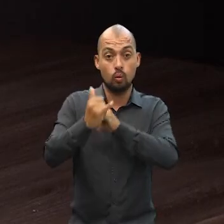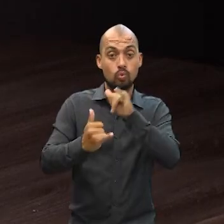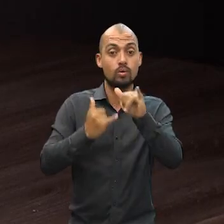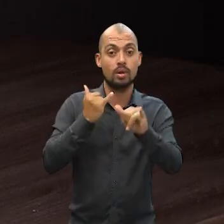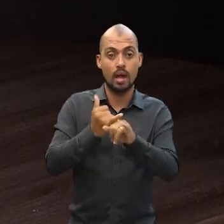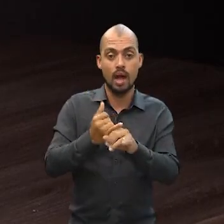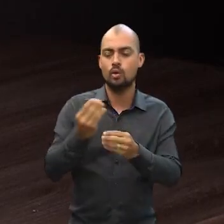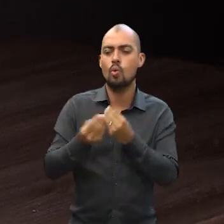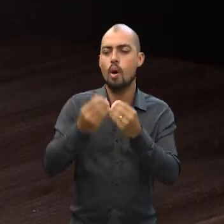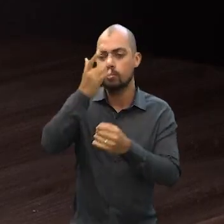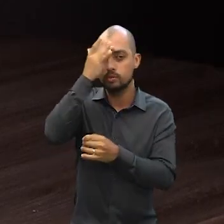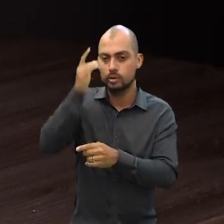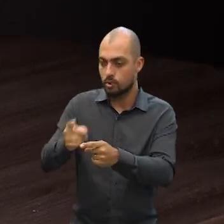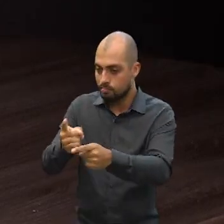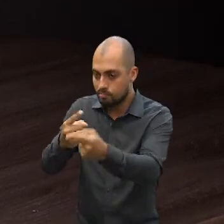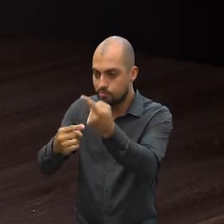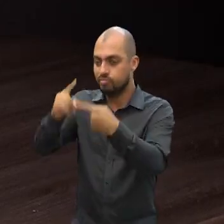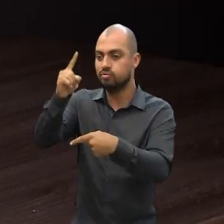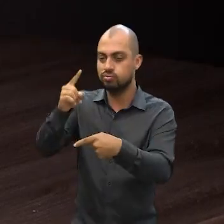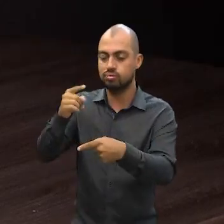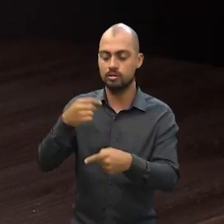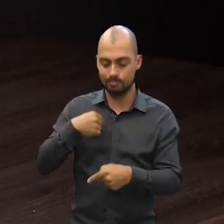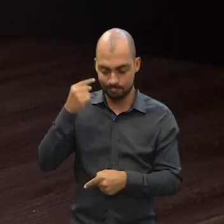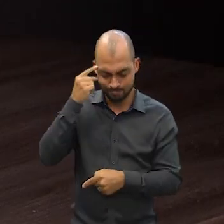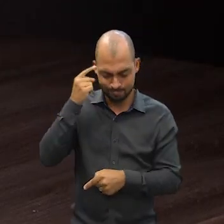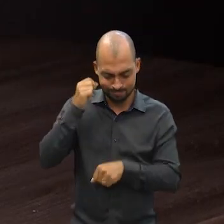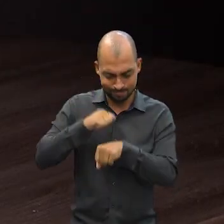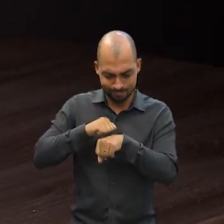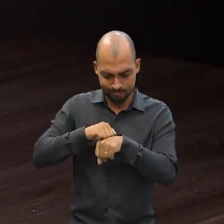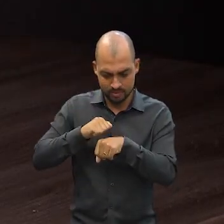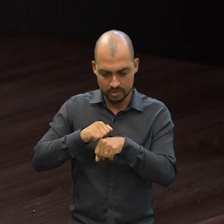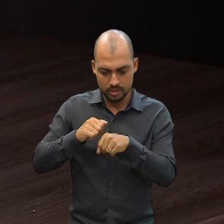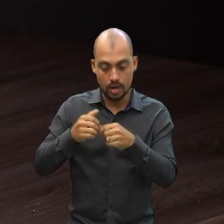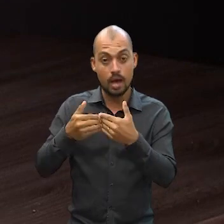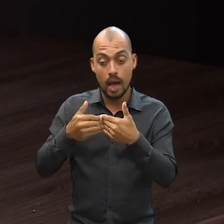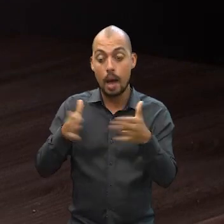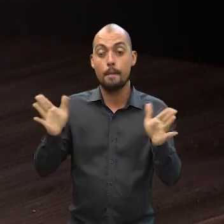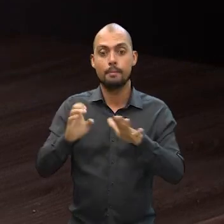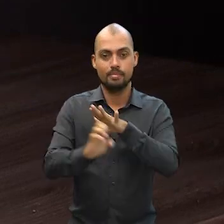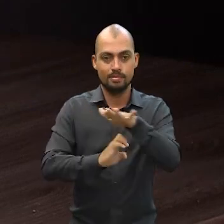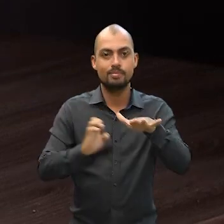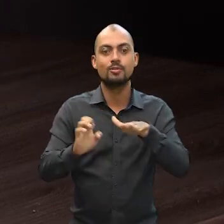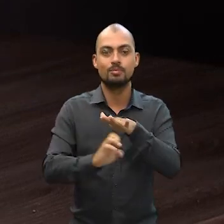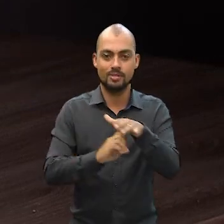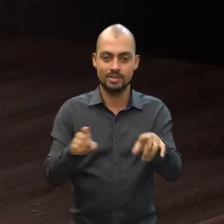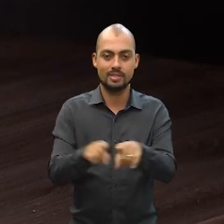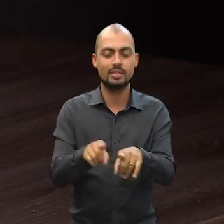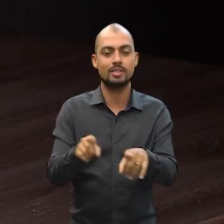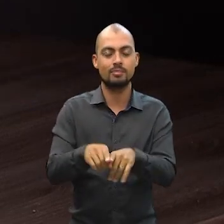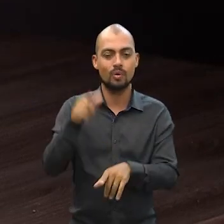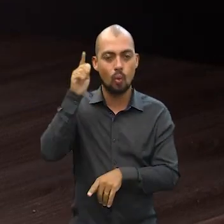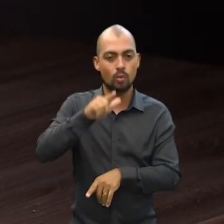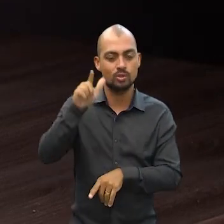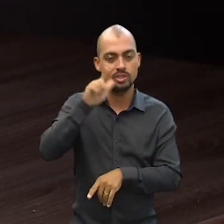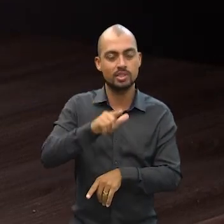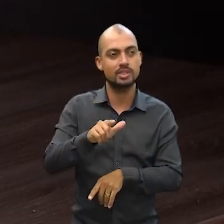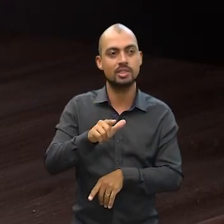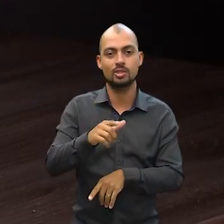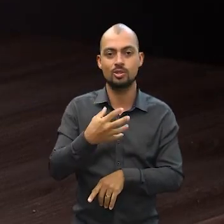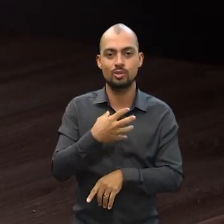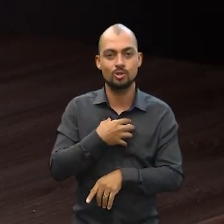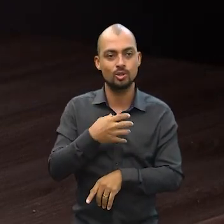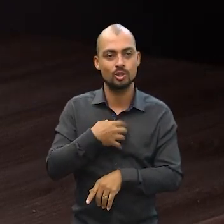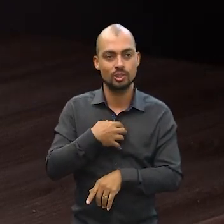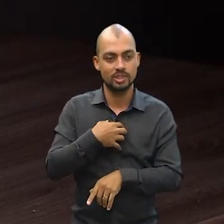de superação, de reinvenção, pessoas que abriram suas empresas, pessoas que conseguiram aí